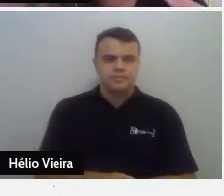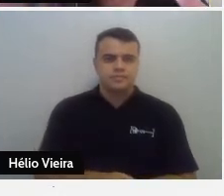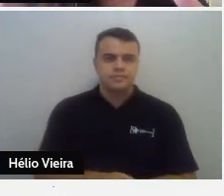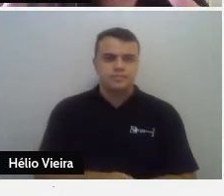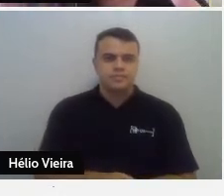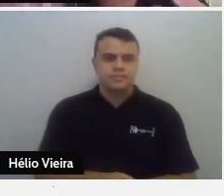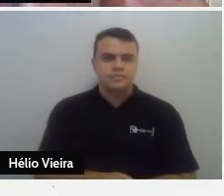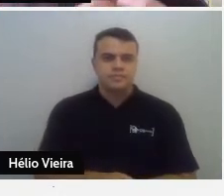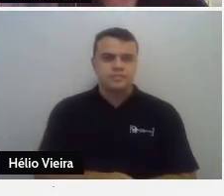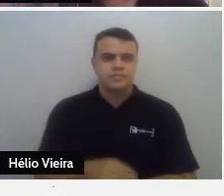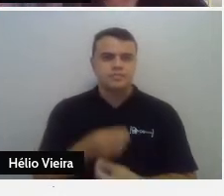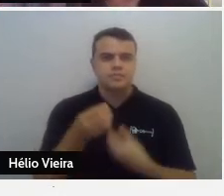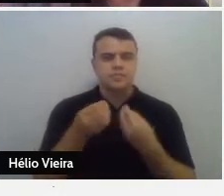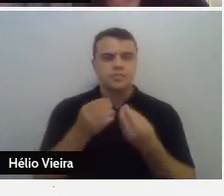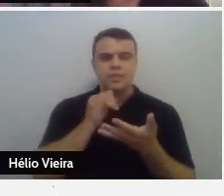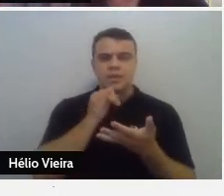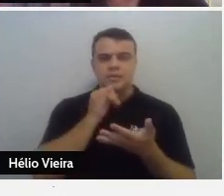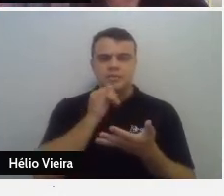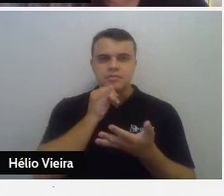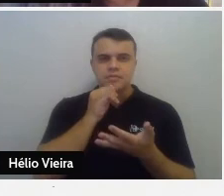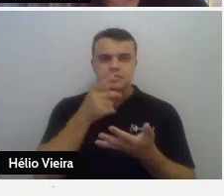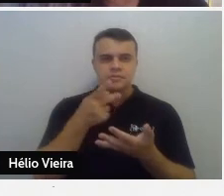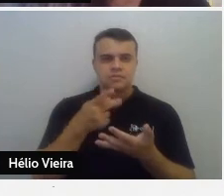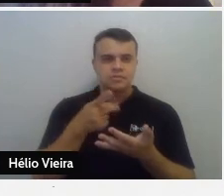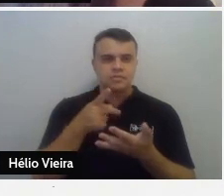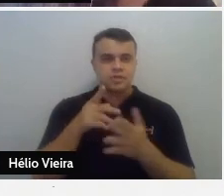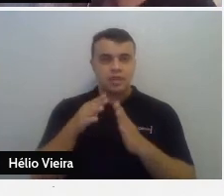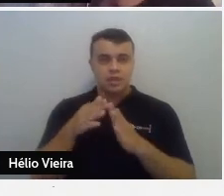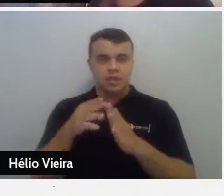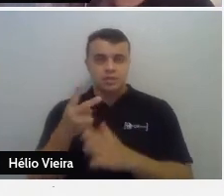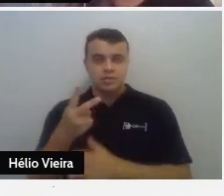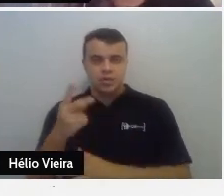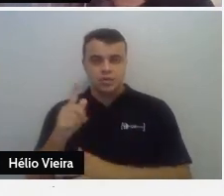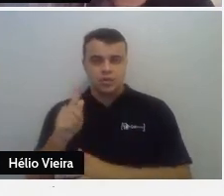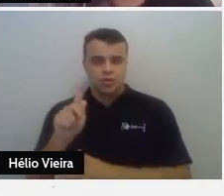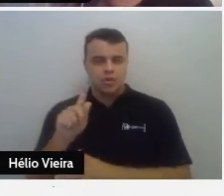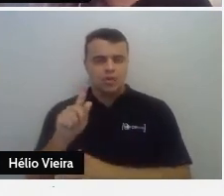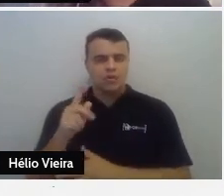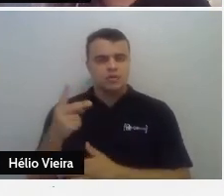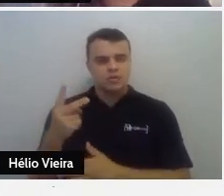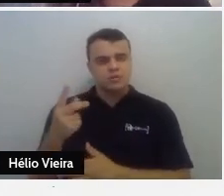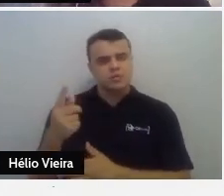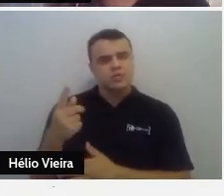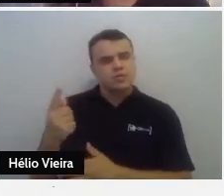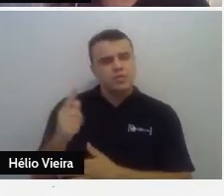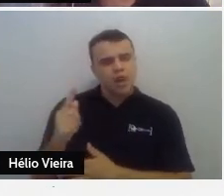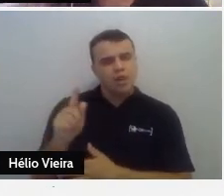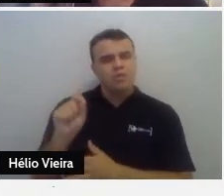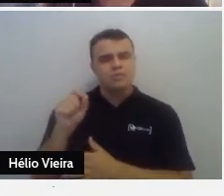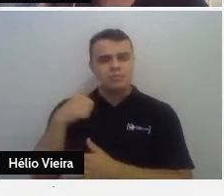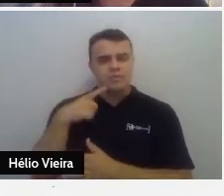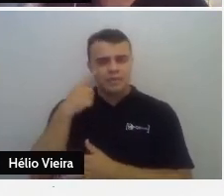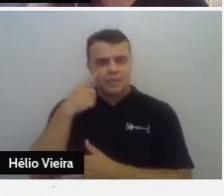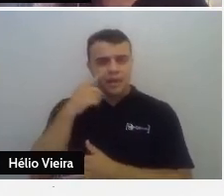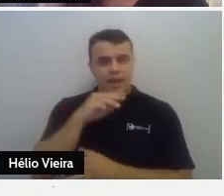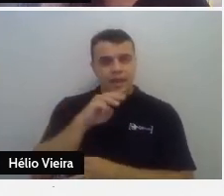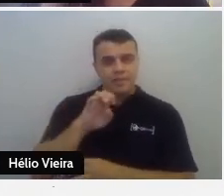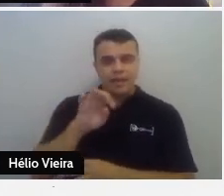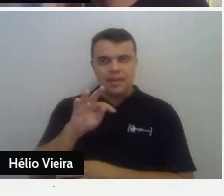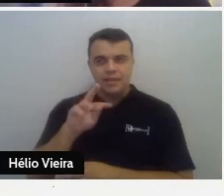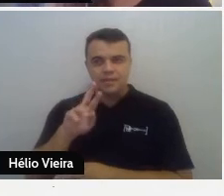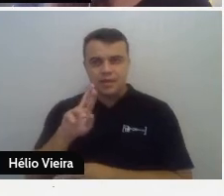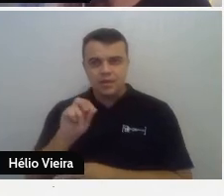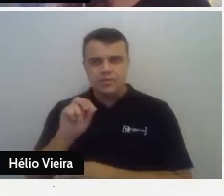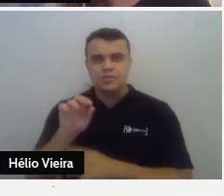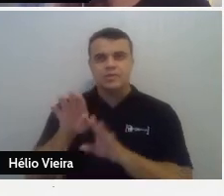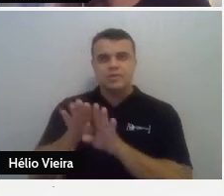Seria pensando no ensino médio, então pensar na gamificação, no metaverso, que a gente